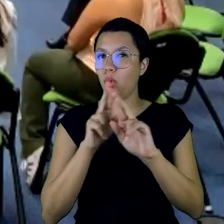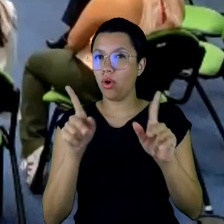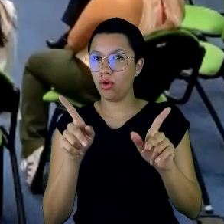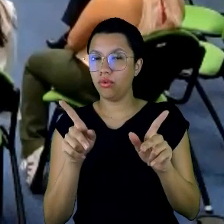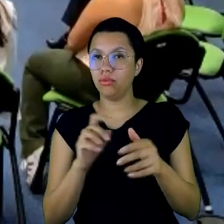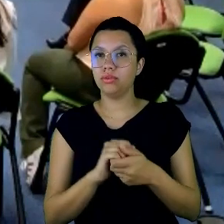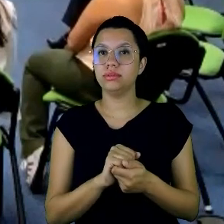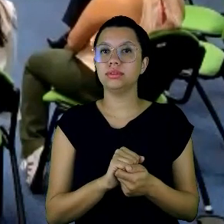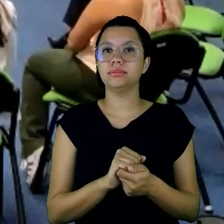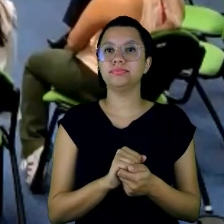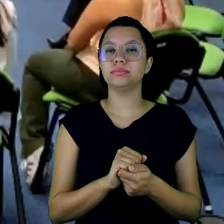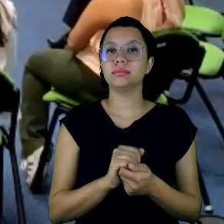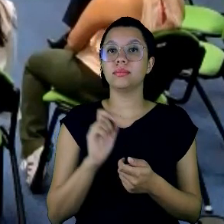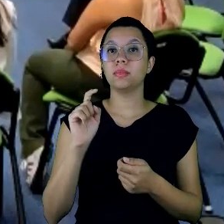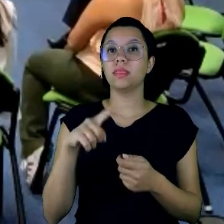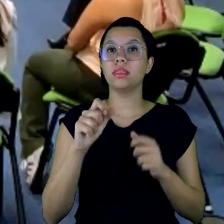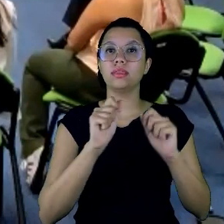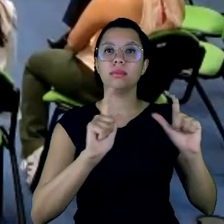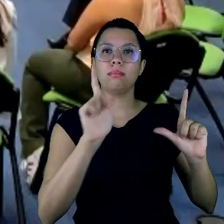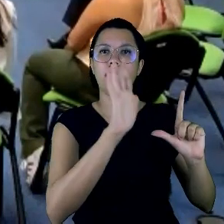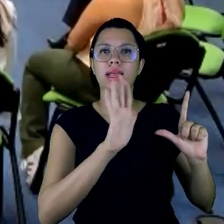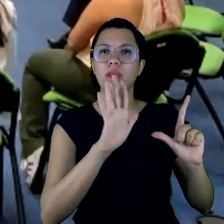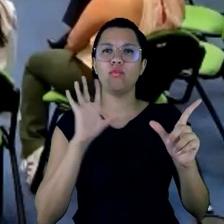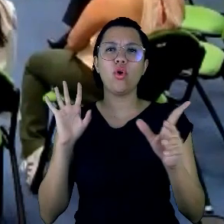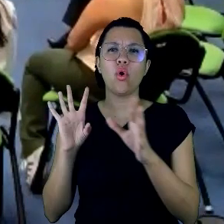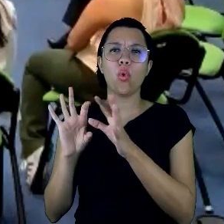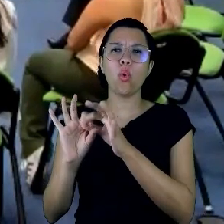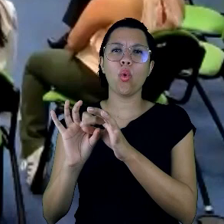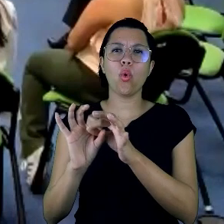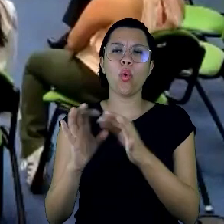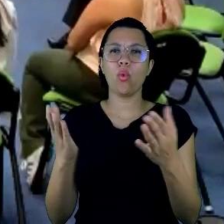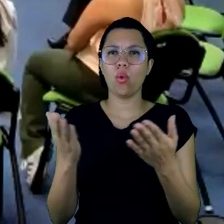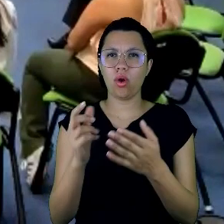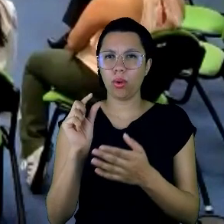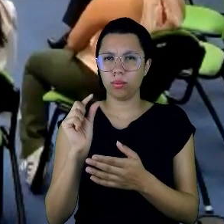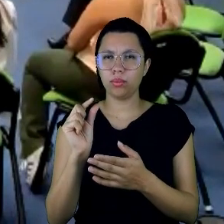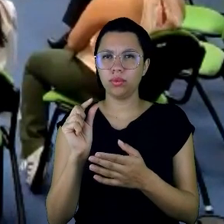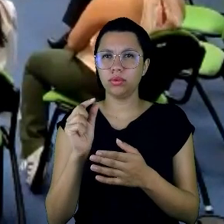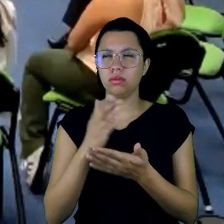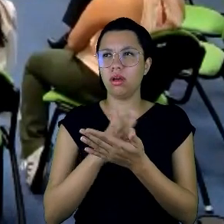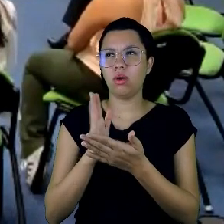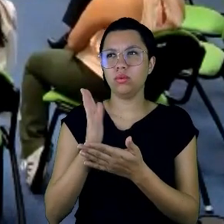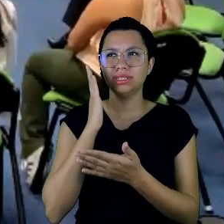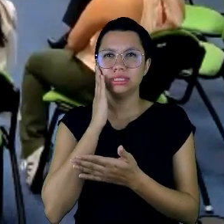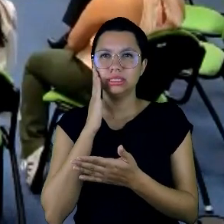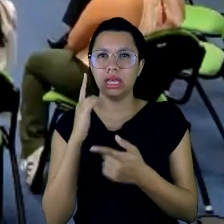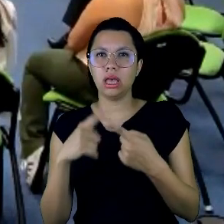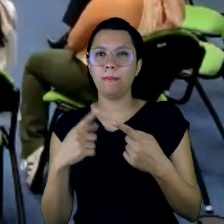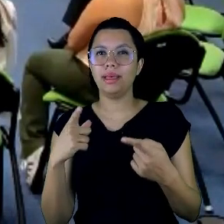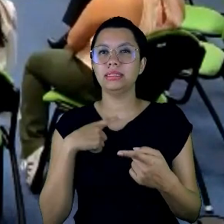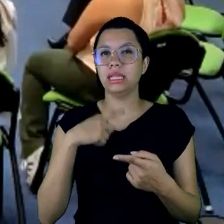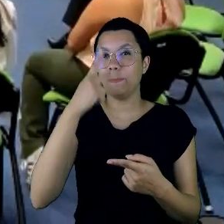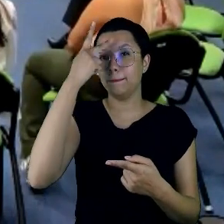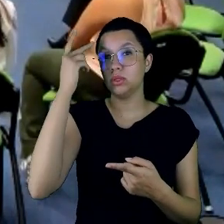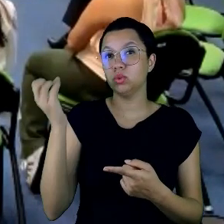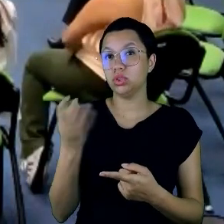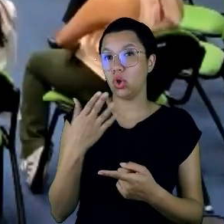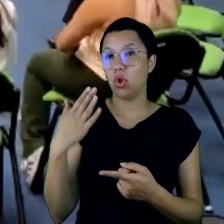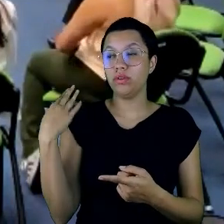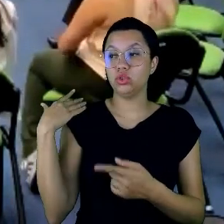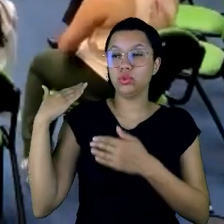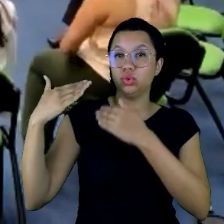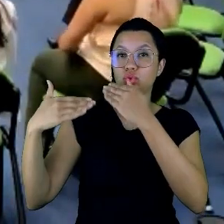diferenças. Esse painel, vou só contextualizar um pouquinho, né? Alguns já sabem, mas tem um pessoal mais novo, a gente